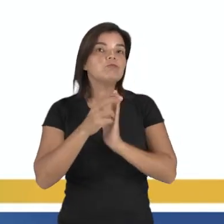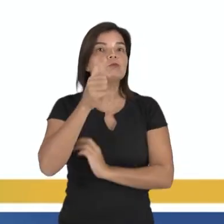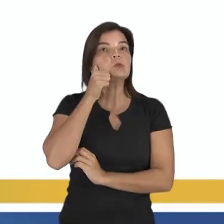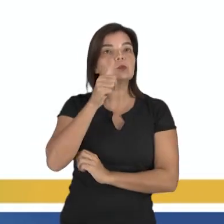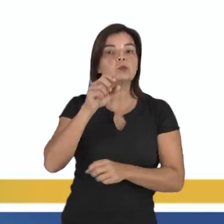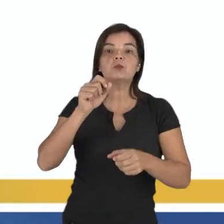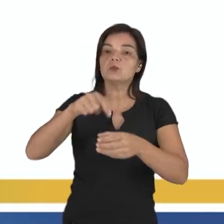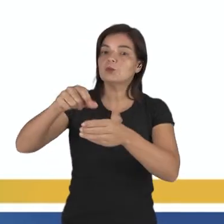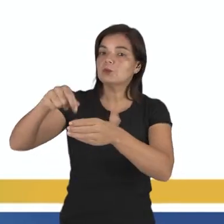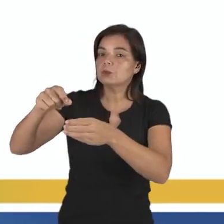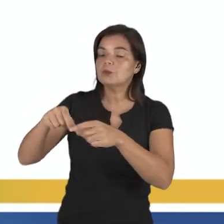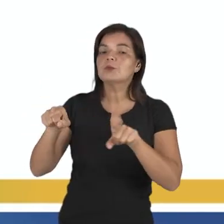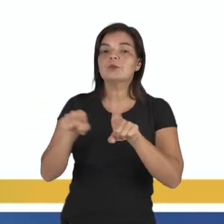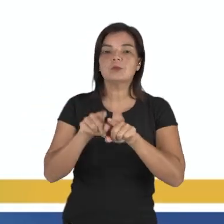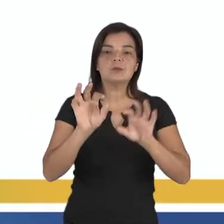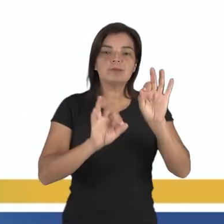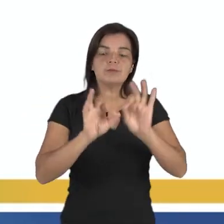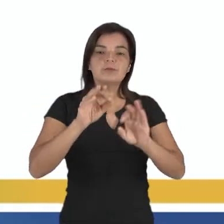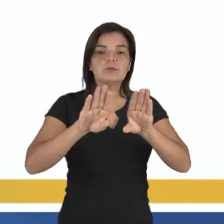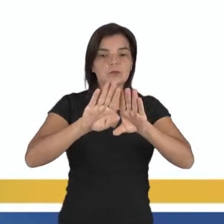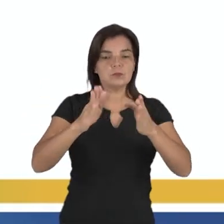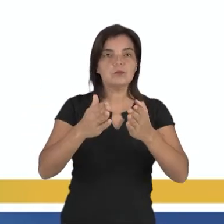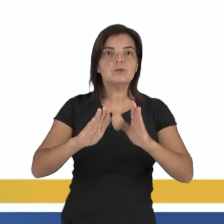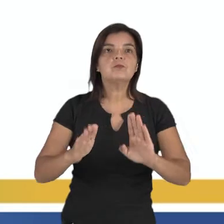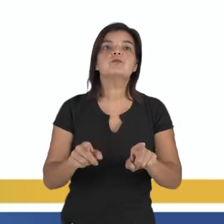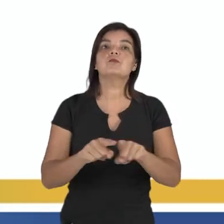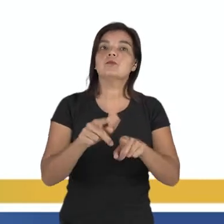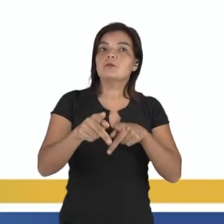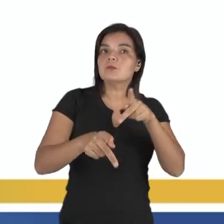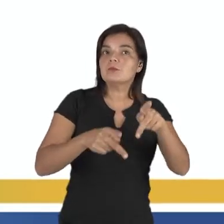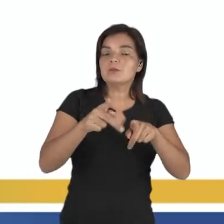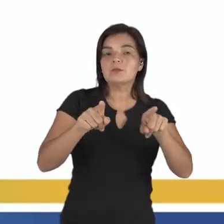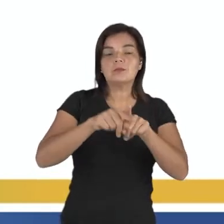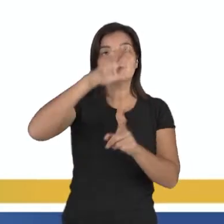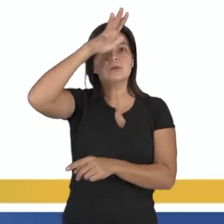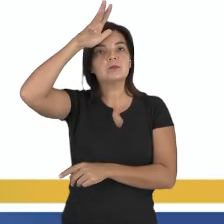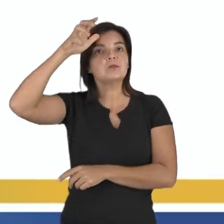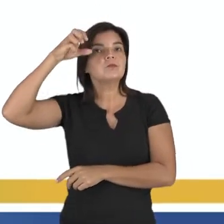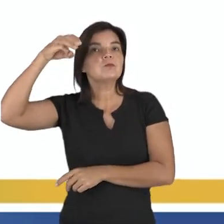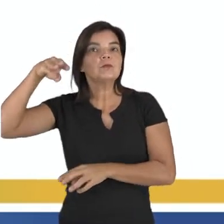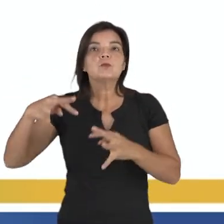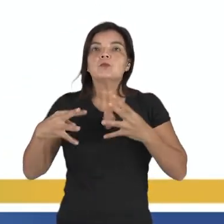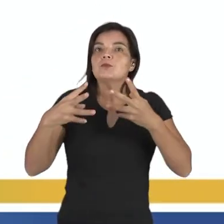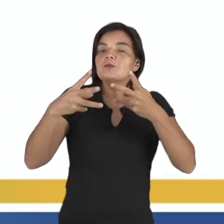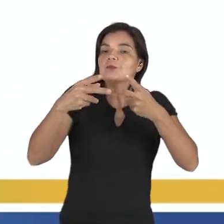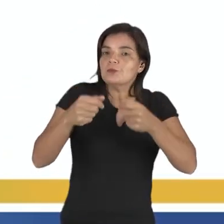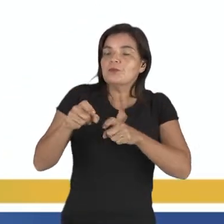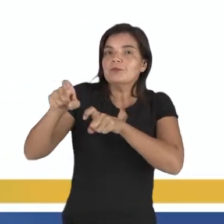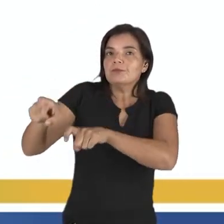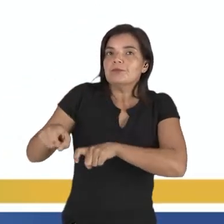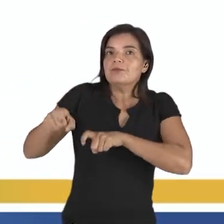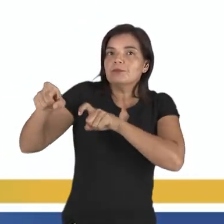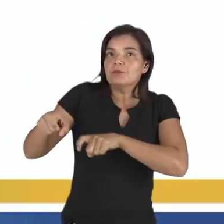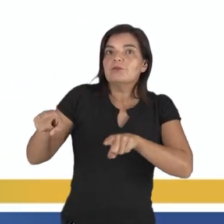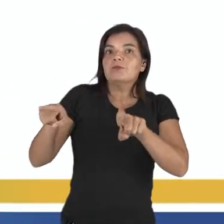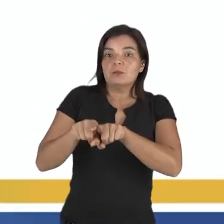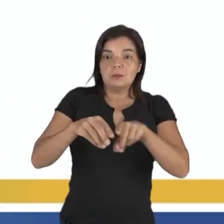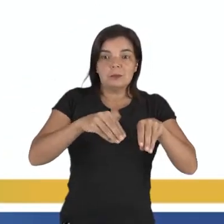trabalho agrícola e na fabricação de cerâmicas. Os povos indígenas da Amazônia eram todos